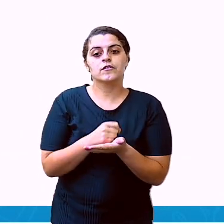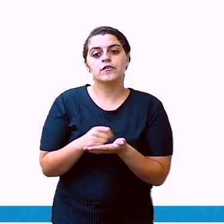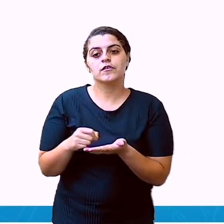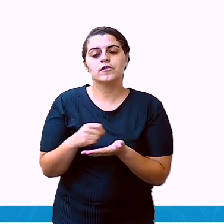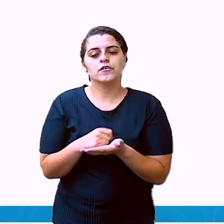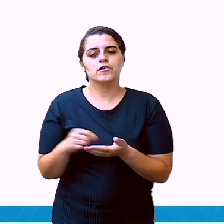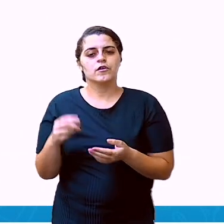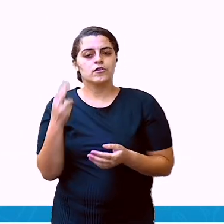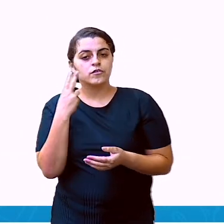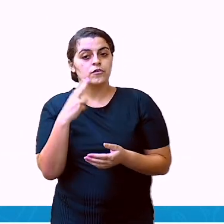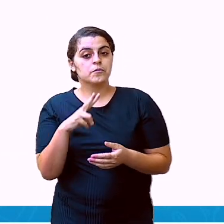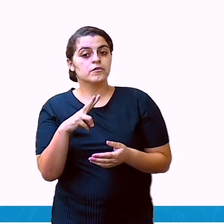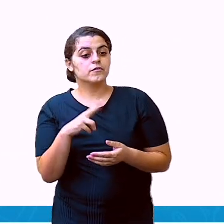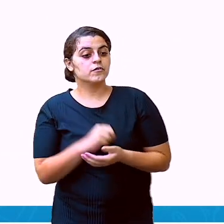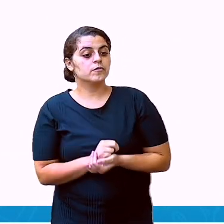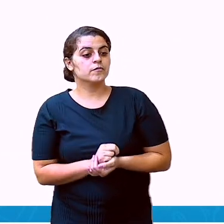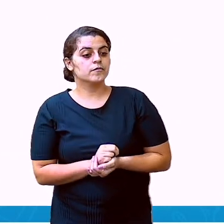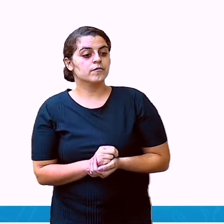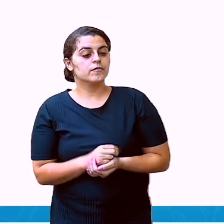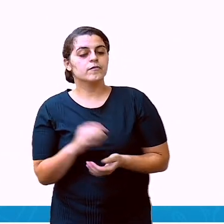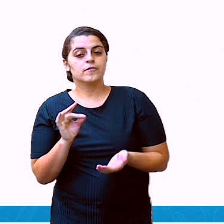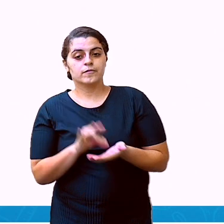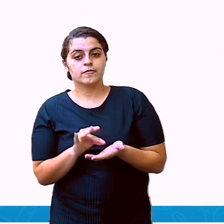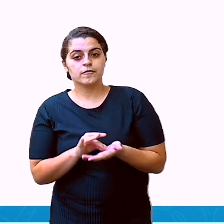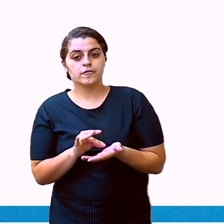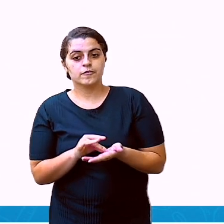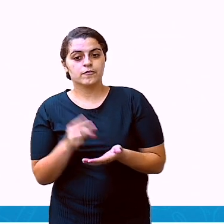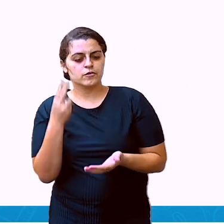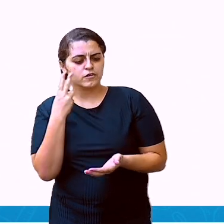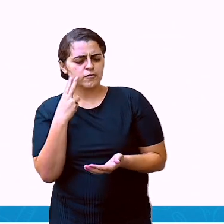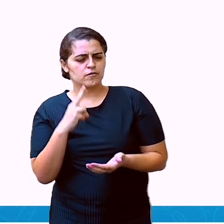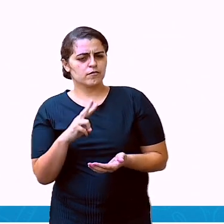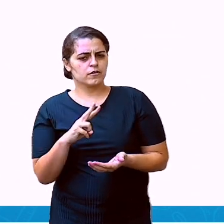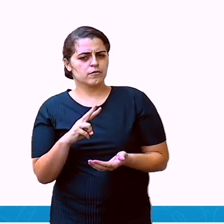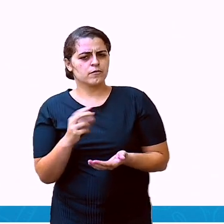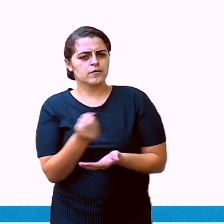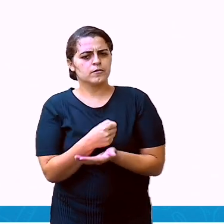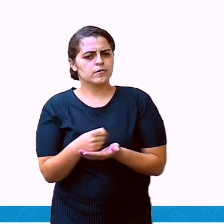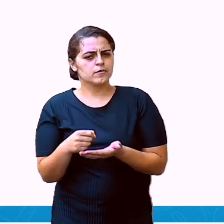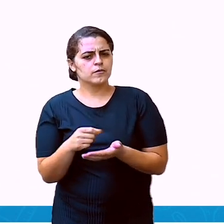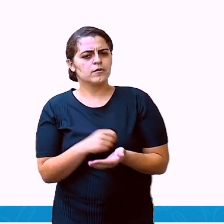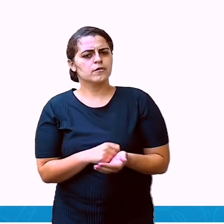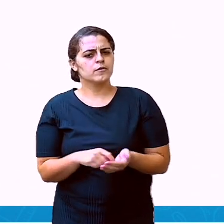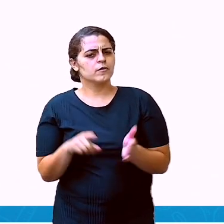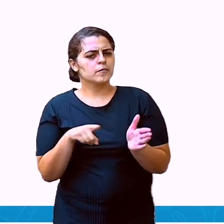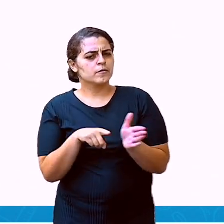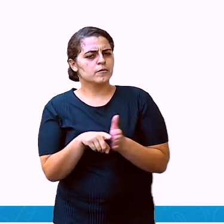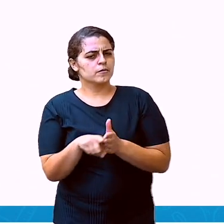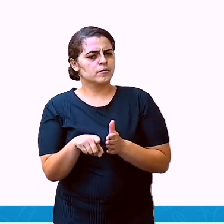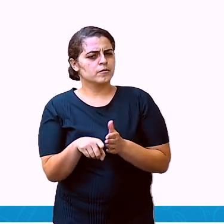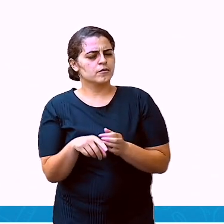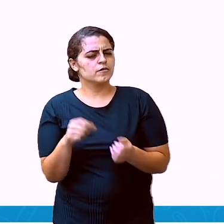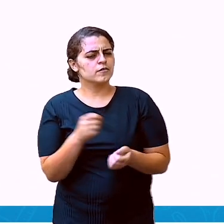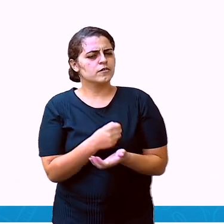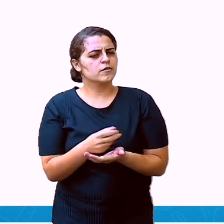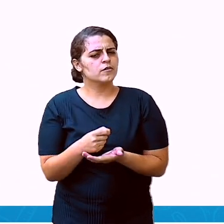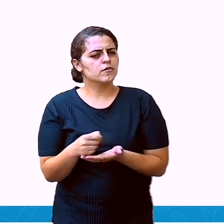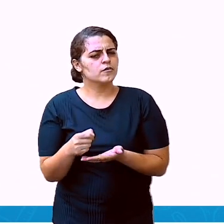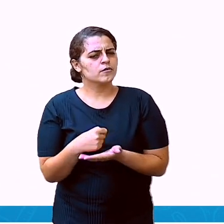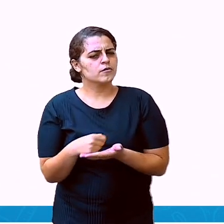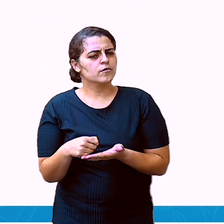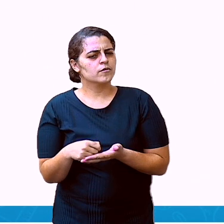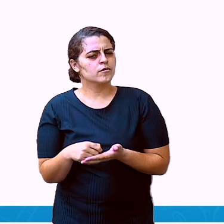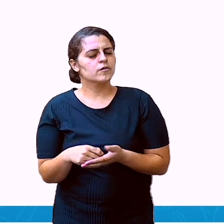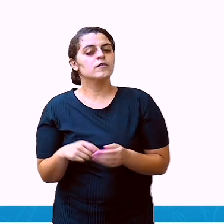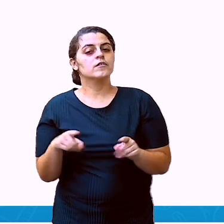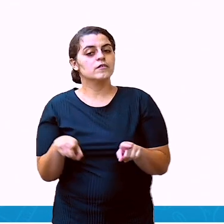e observações. Não é isso mesmo? Você observou e o que eu te perguntei, se você fez o registro, que a